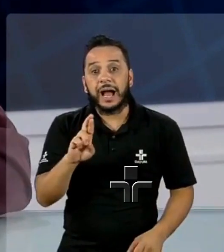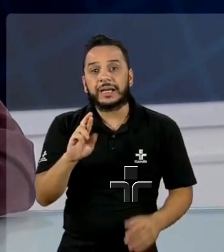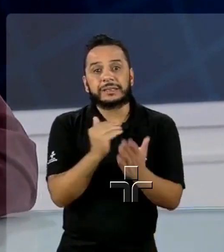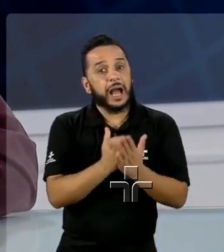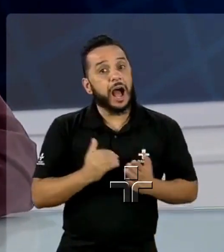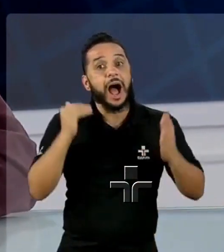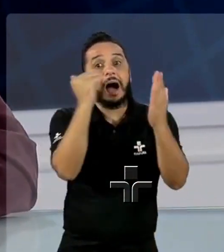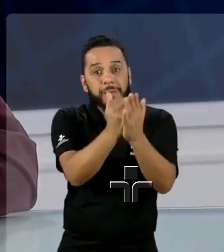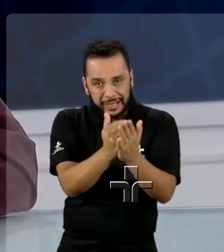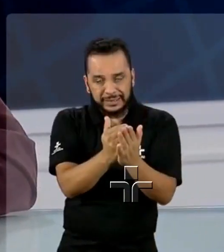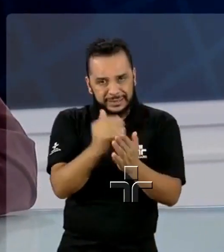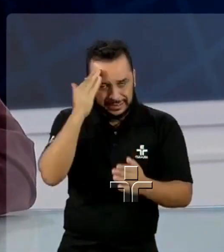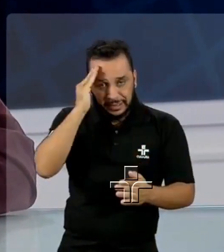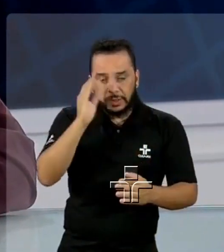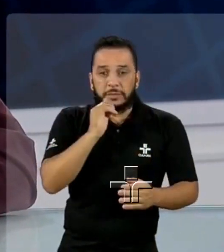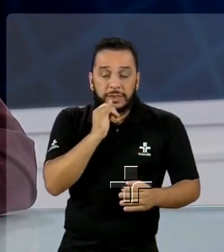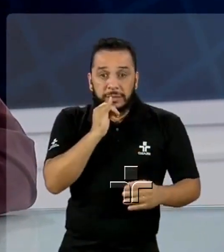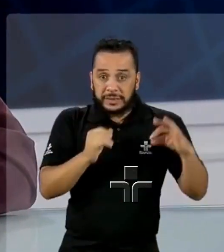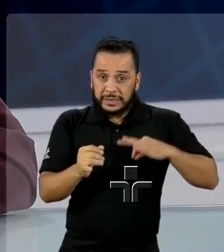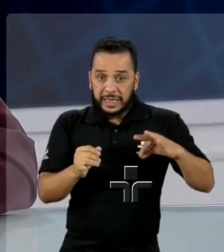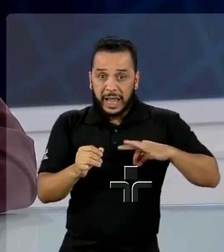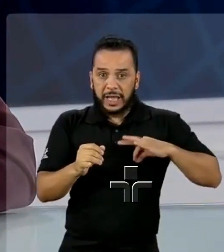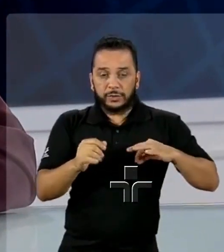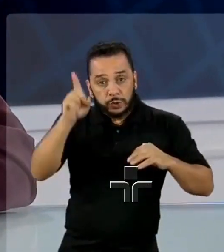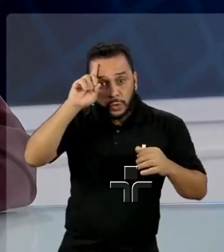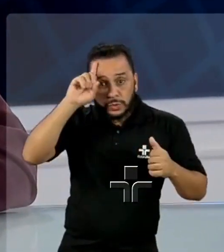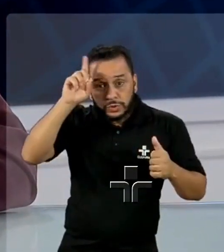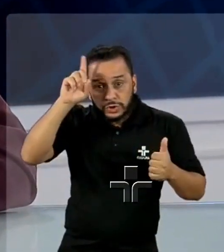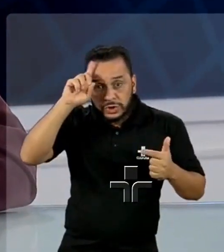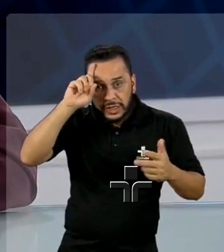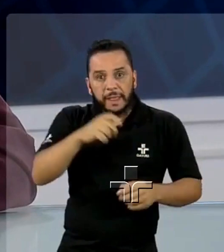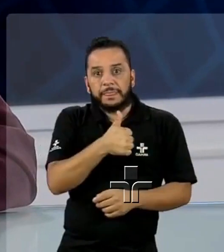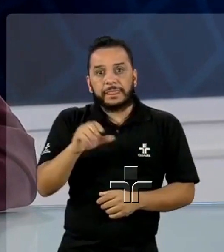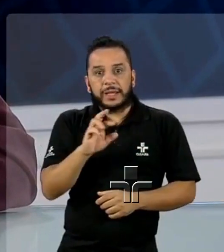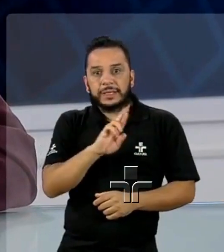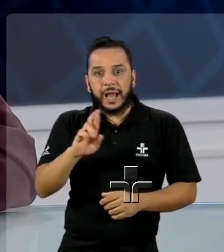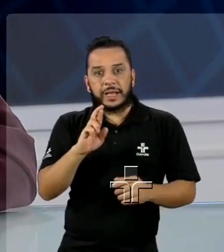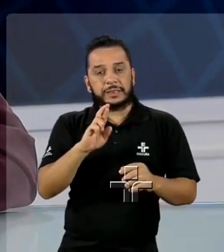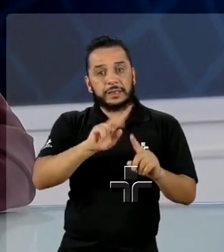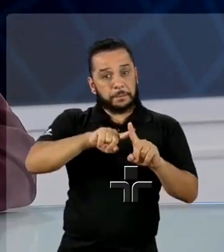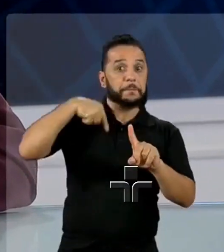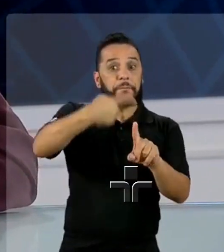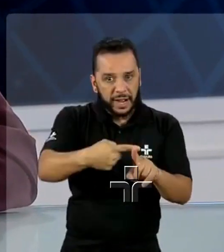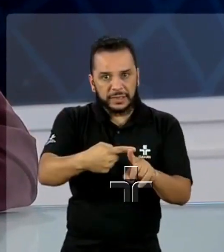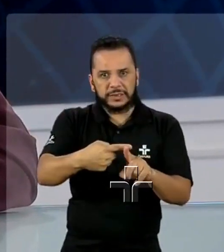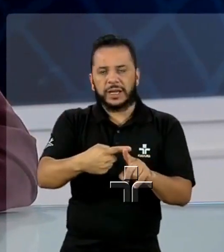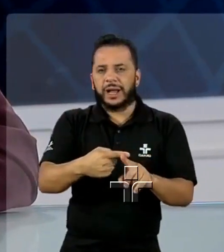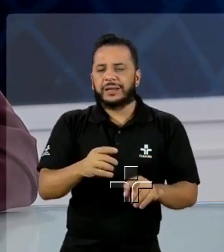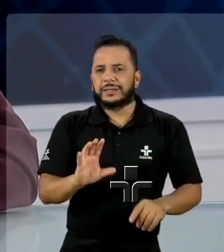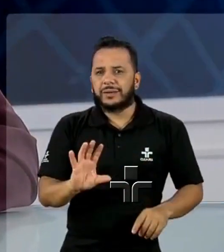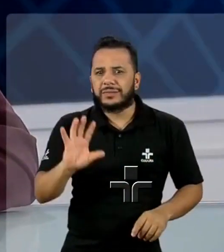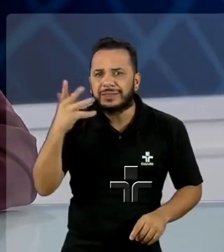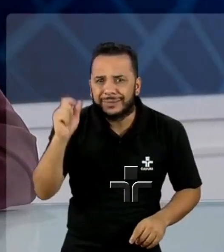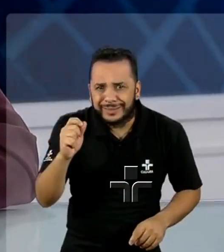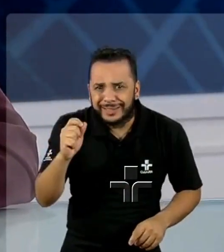o professor fosse dar aula e não faltasse. E o resultado foi super positivo. Então, eu diria que a primeira coisa que devia se